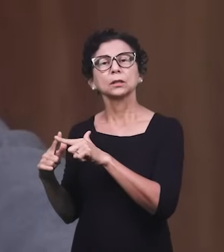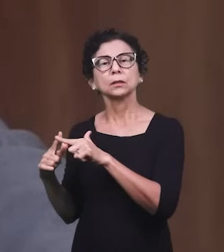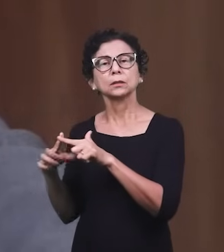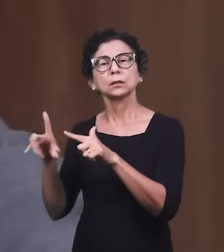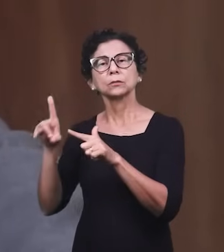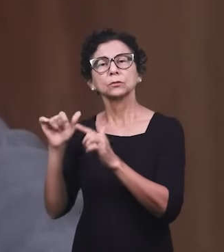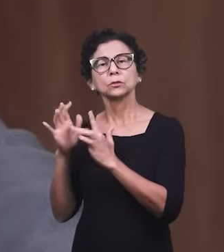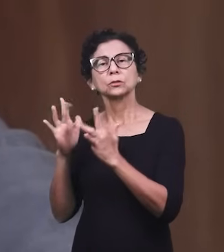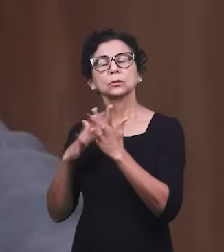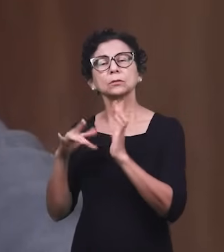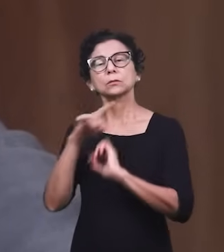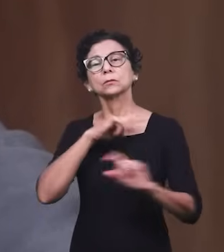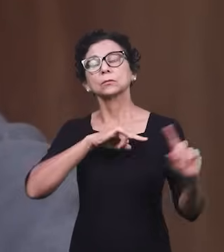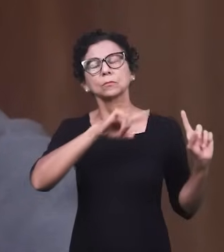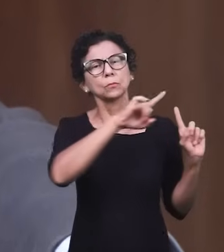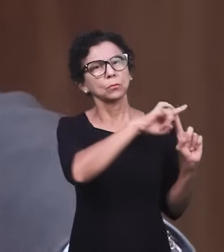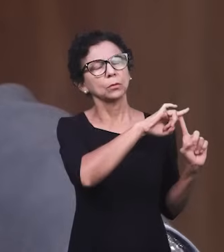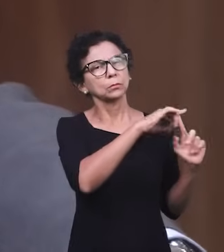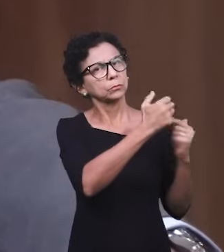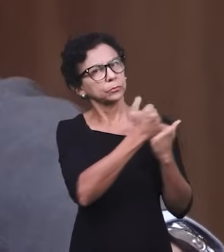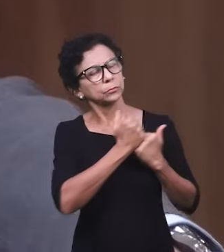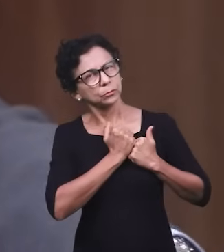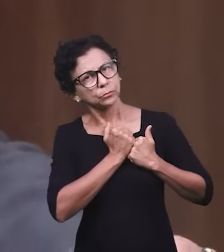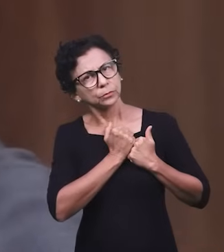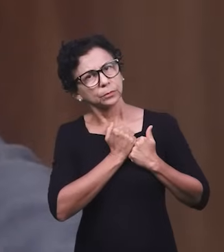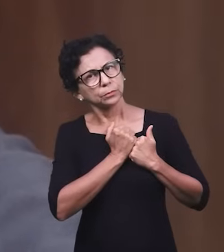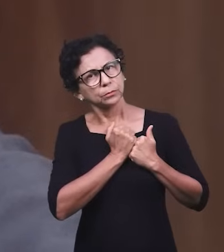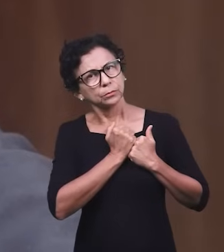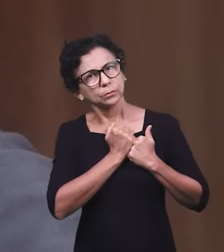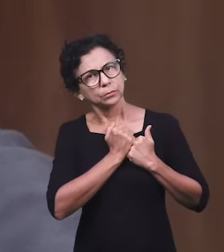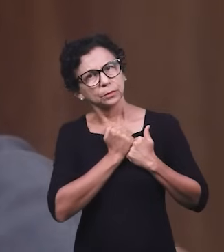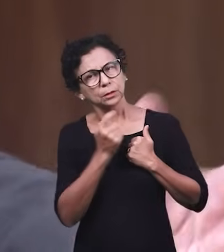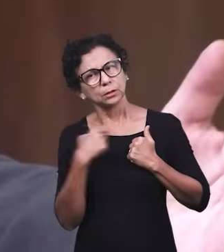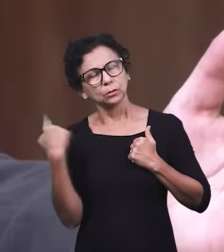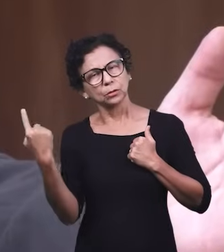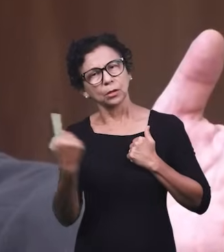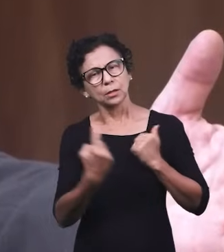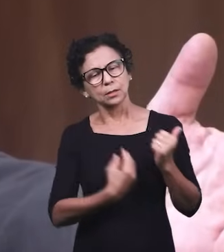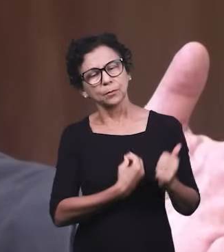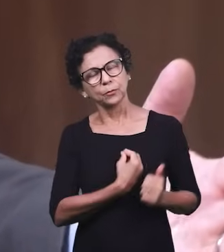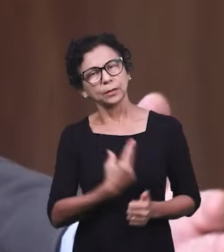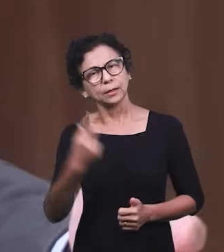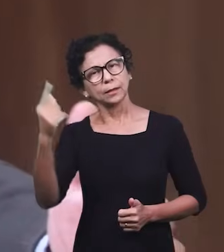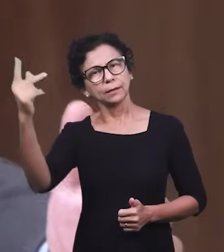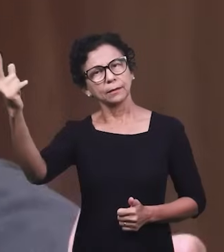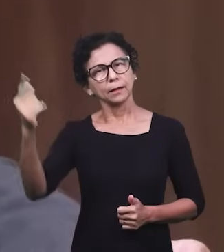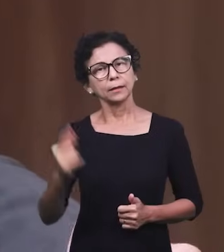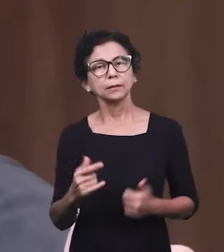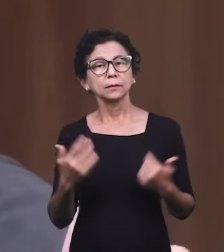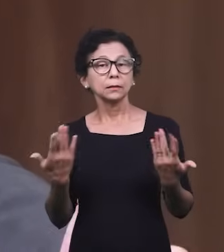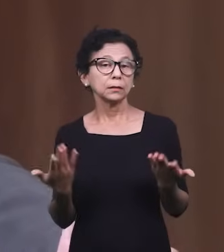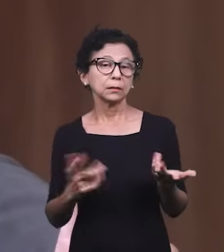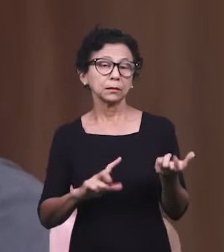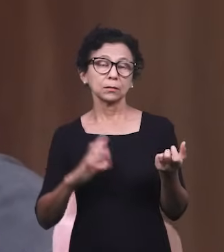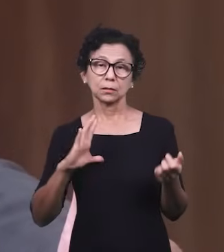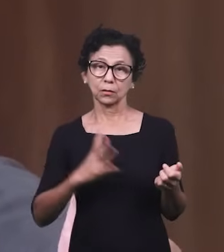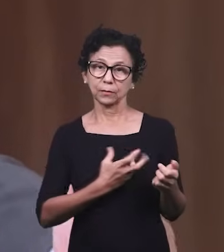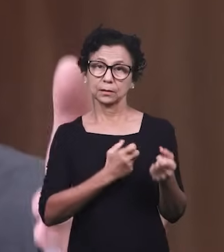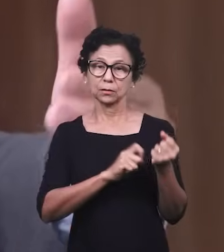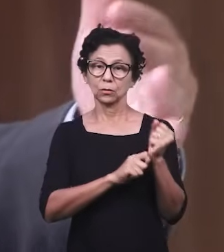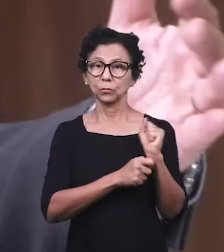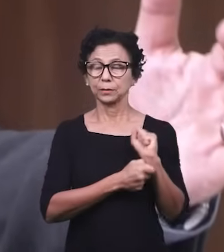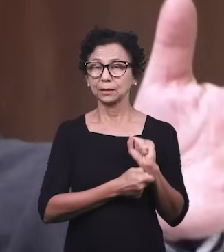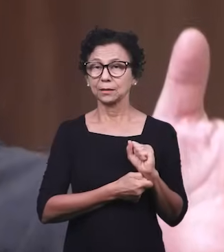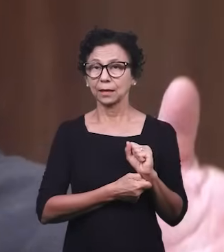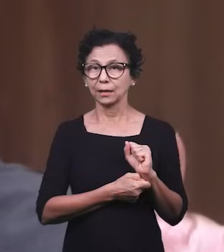Jesus e permanecerá para sempre e esse é o fruto que ele fala aqui Maravilha isso é o mistério O Mistério da salvação só encontra